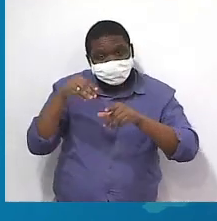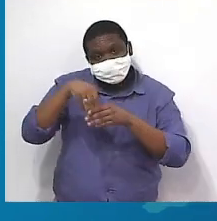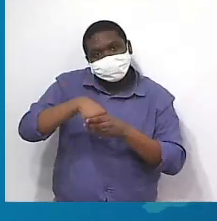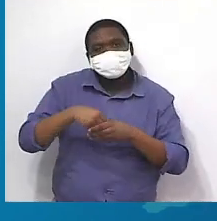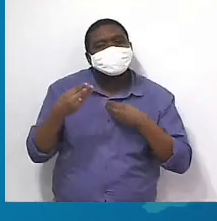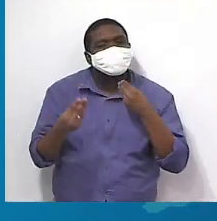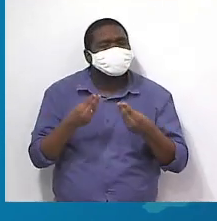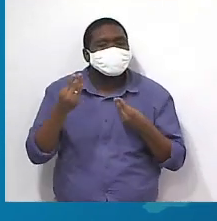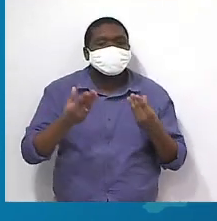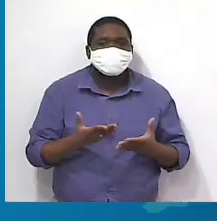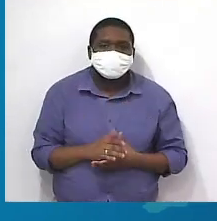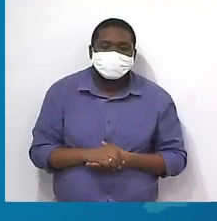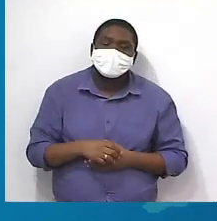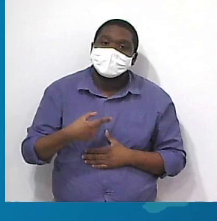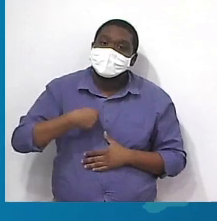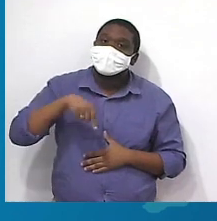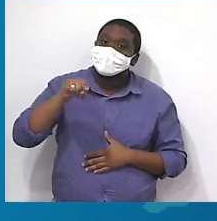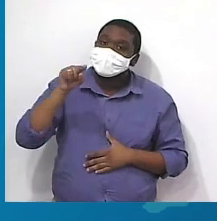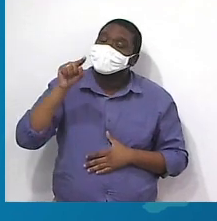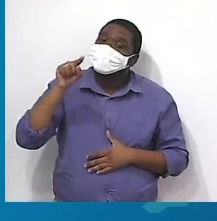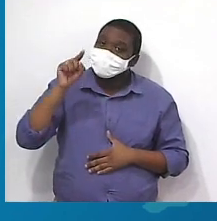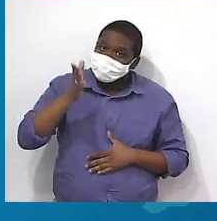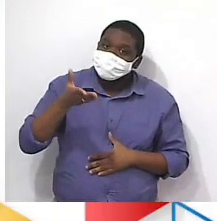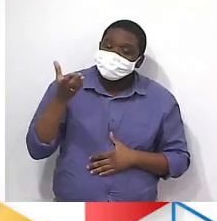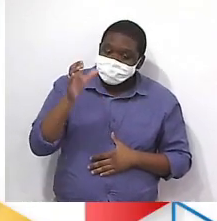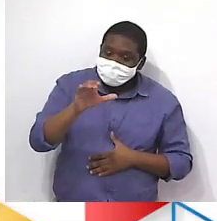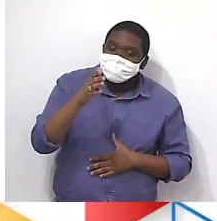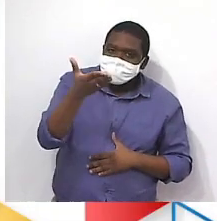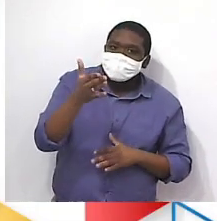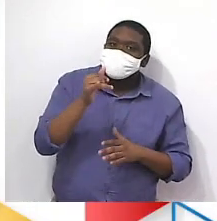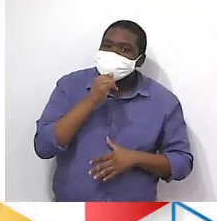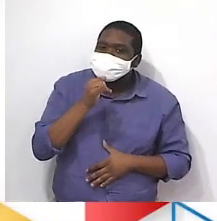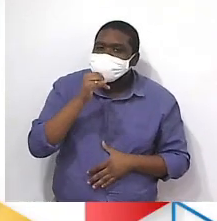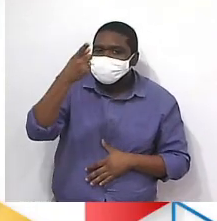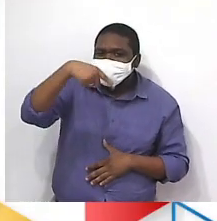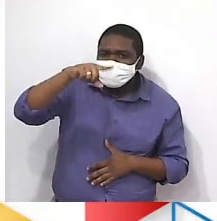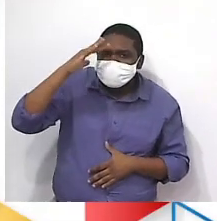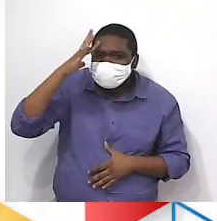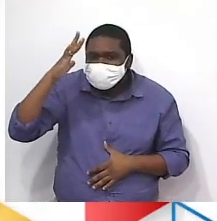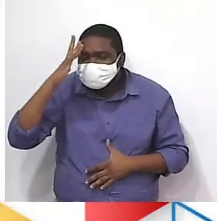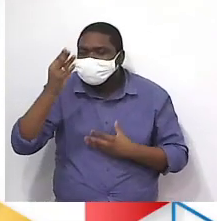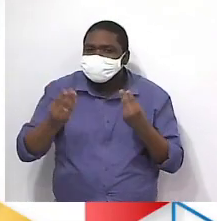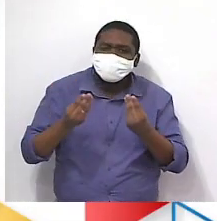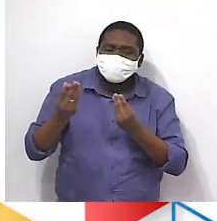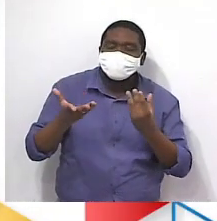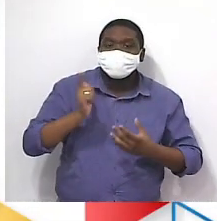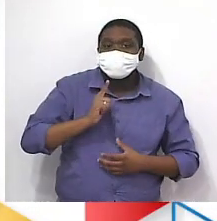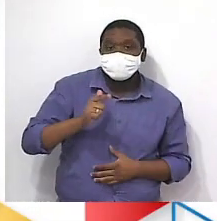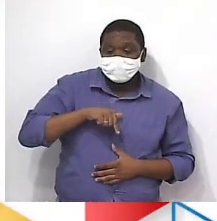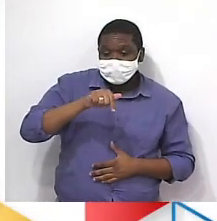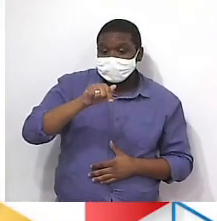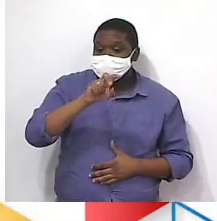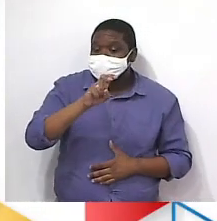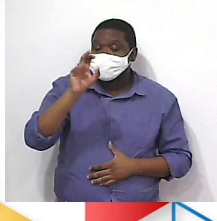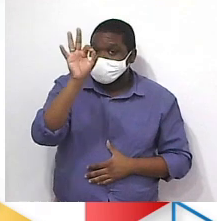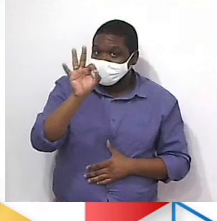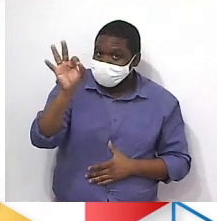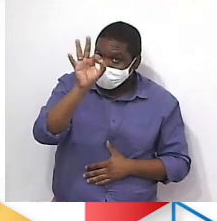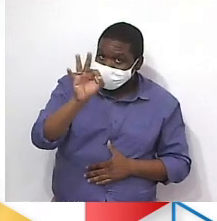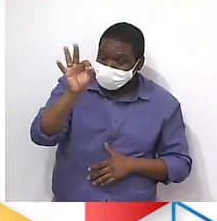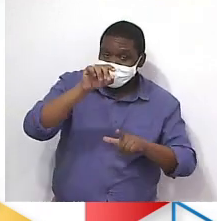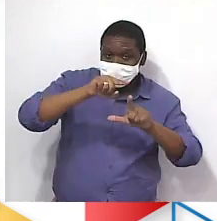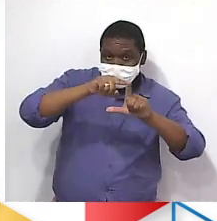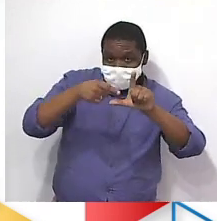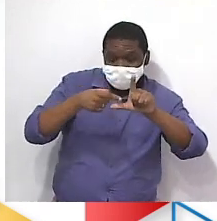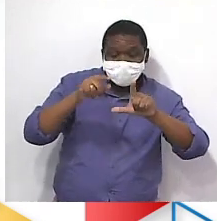bom? Bom, coloquei um exemplo aí para que vocês tenham uma noção. Eu tenho um triângulo ABC aí que tem 75 graus no ângulo